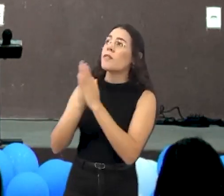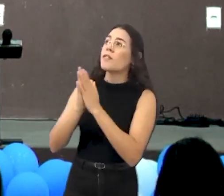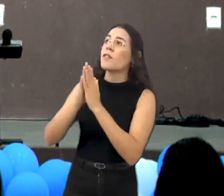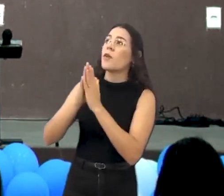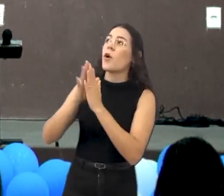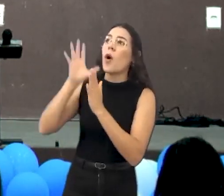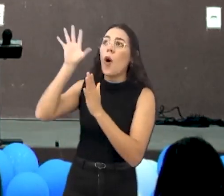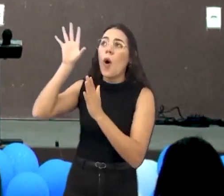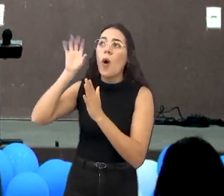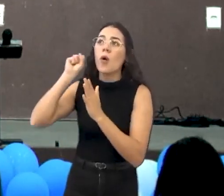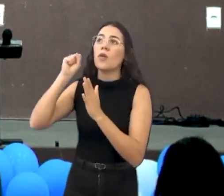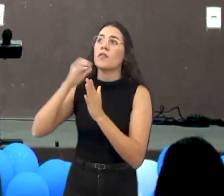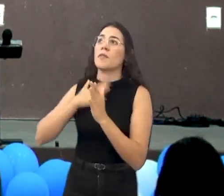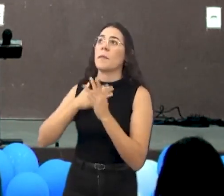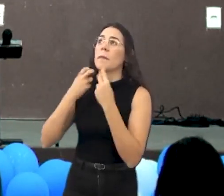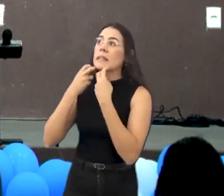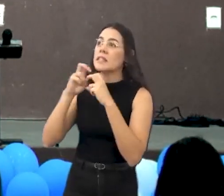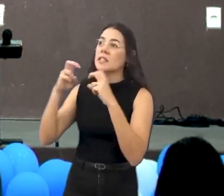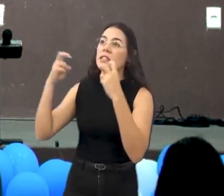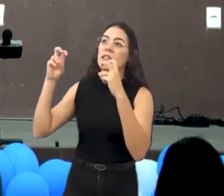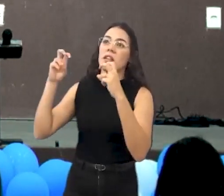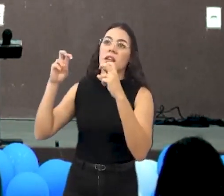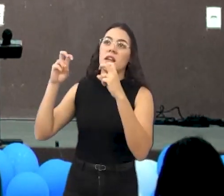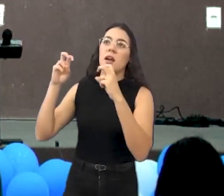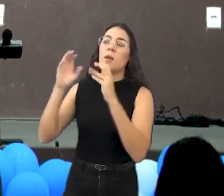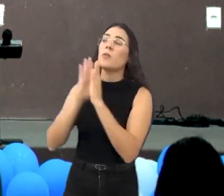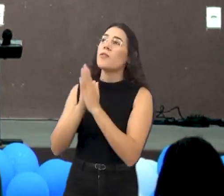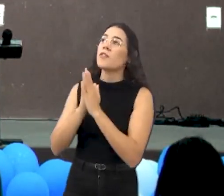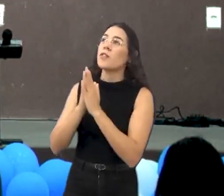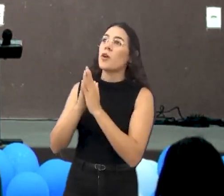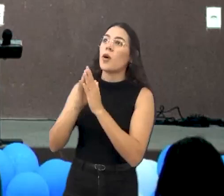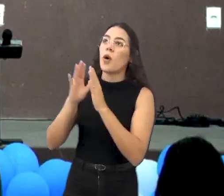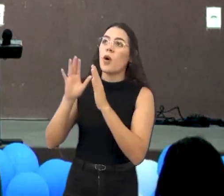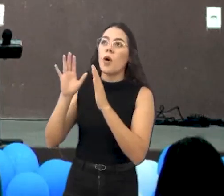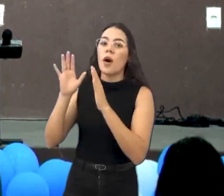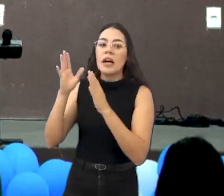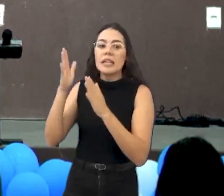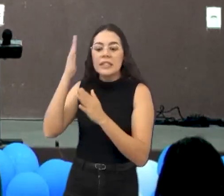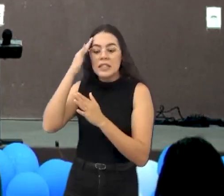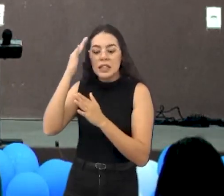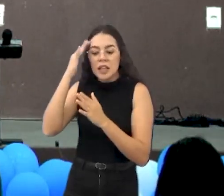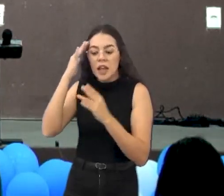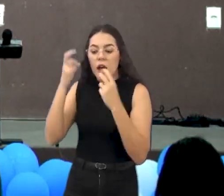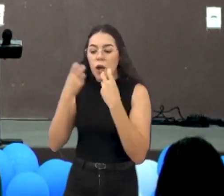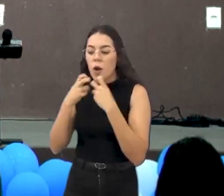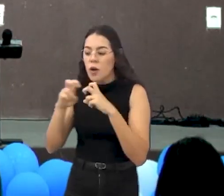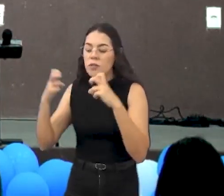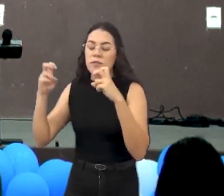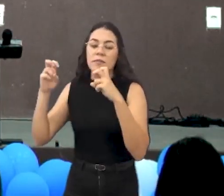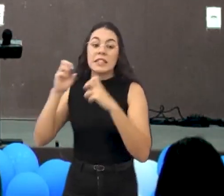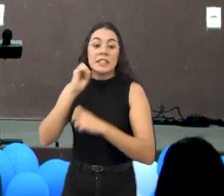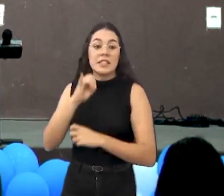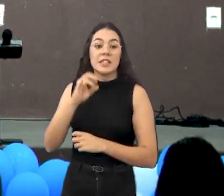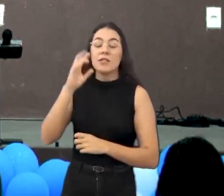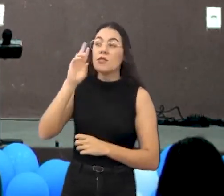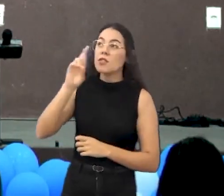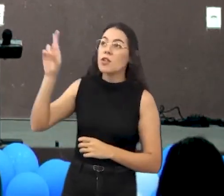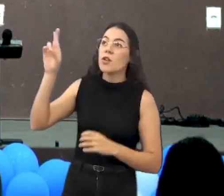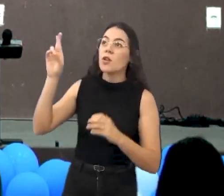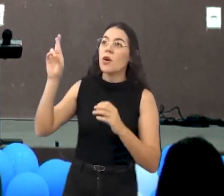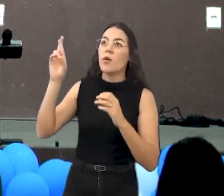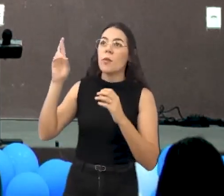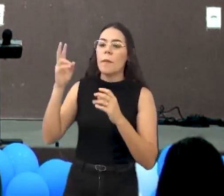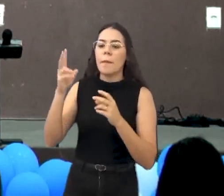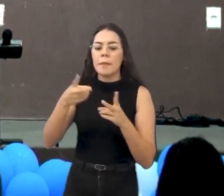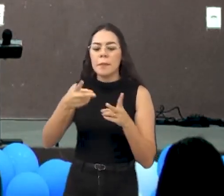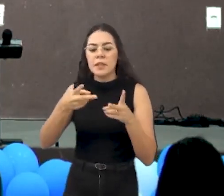voz. Sejam os teus ouvidos atentos à voz das minhas súplicas. Se tu, Senhor, observares